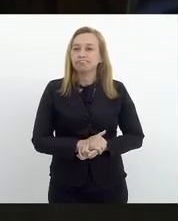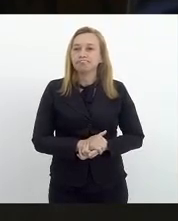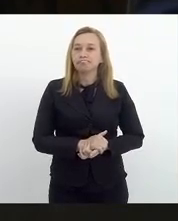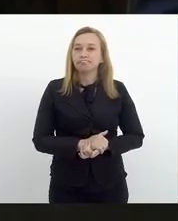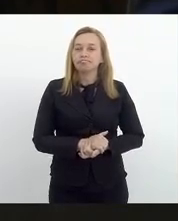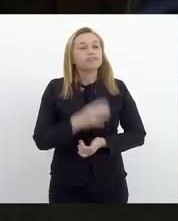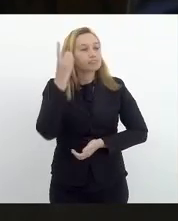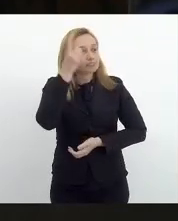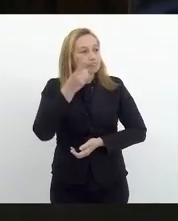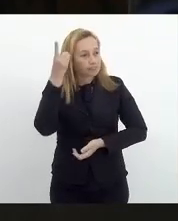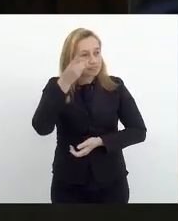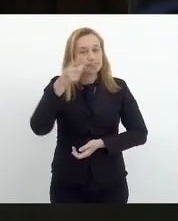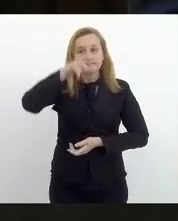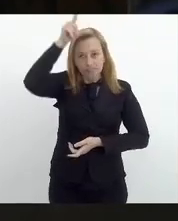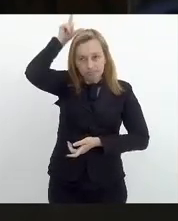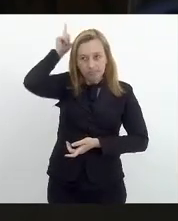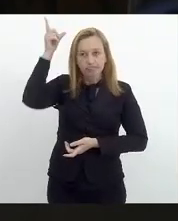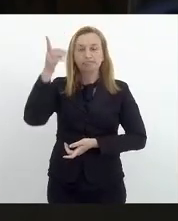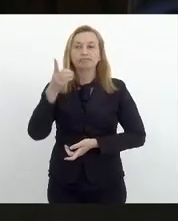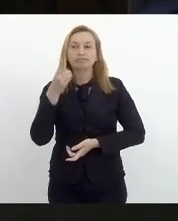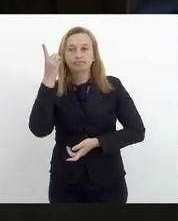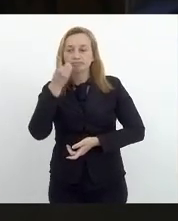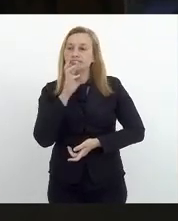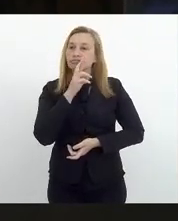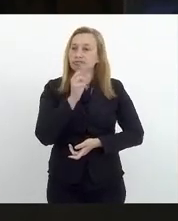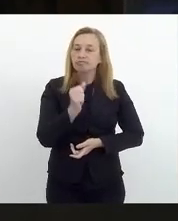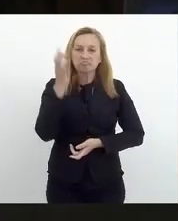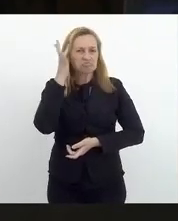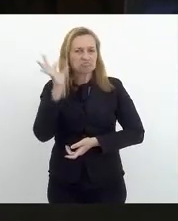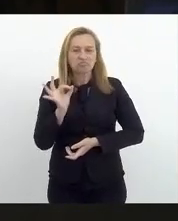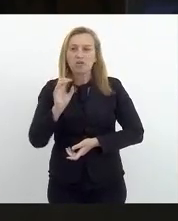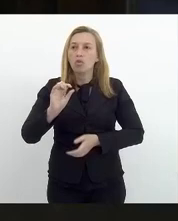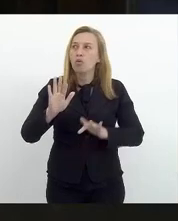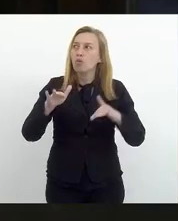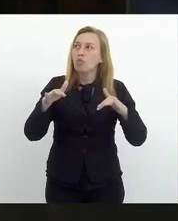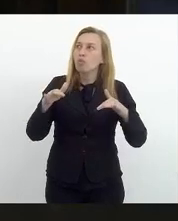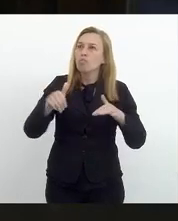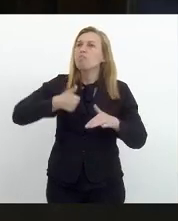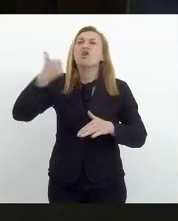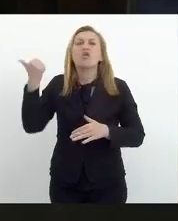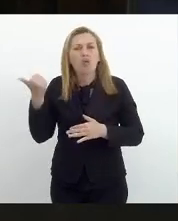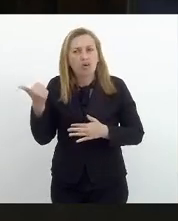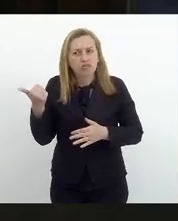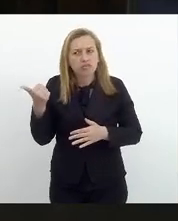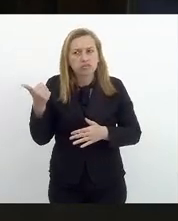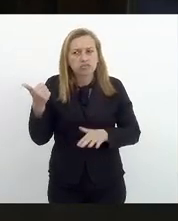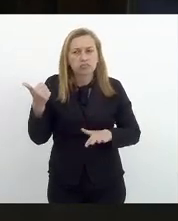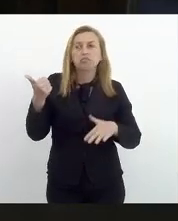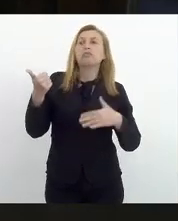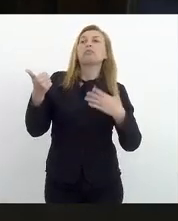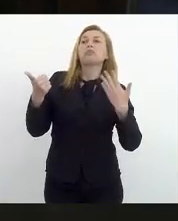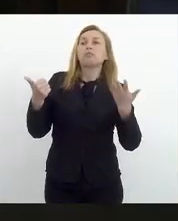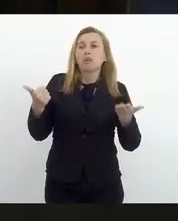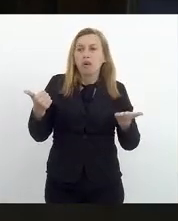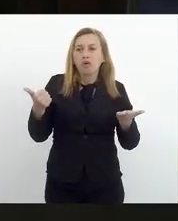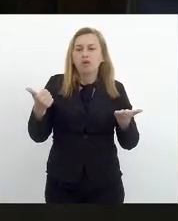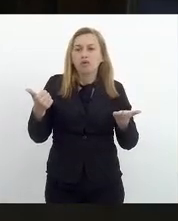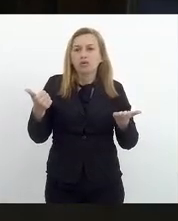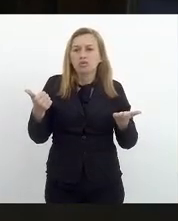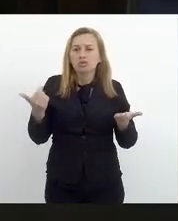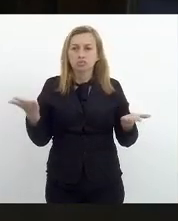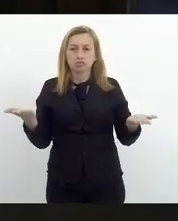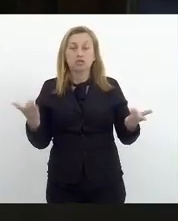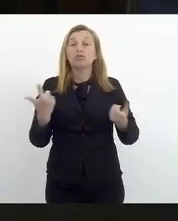e aí o deputado do esporte Deputado Amorim eu não sei qual seria a melhor o o a maneira